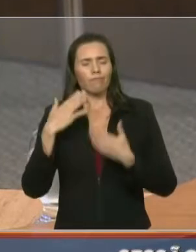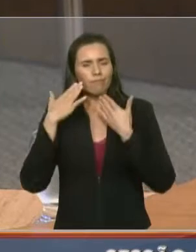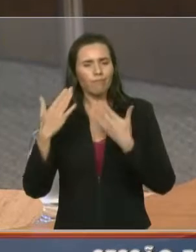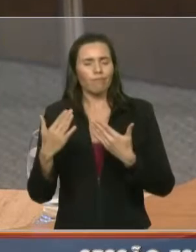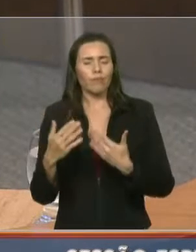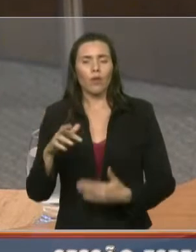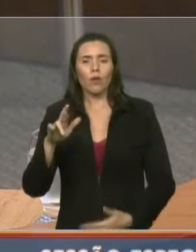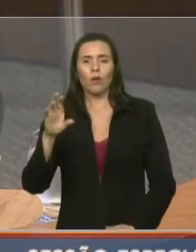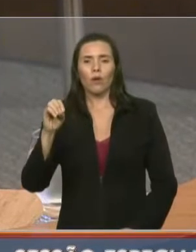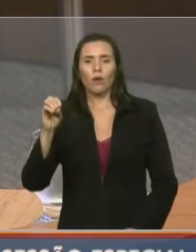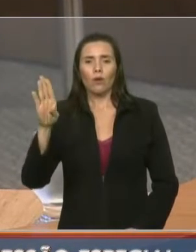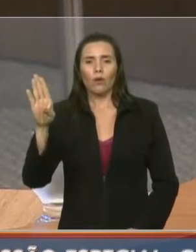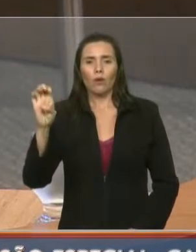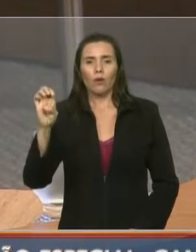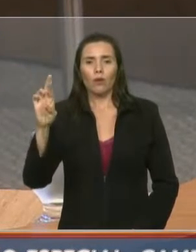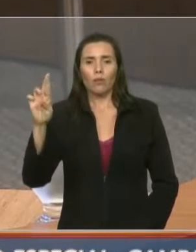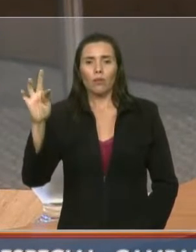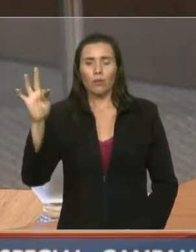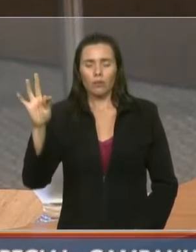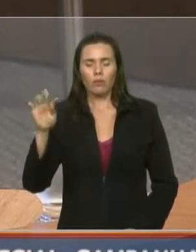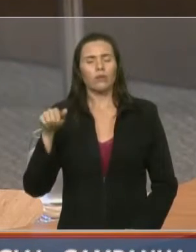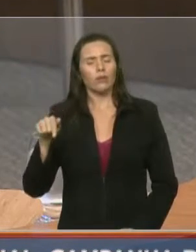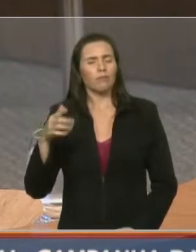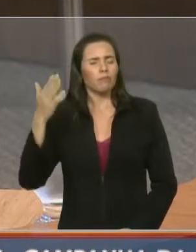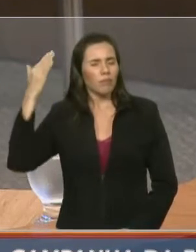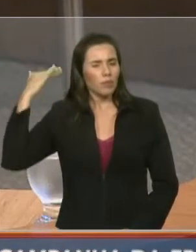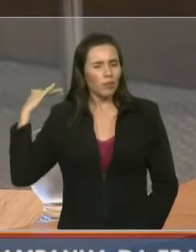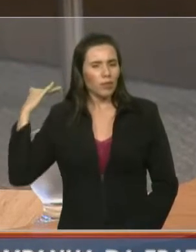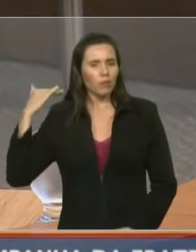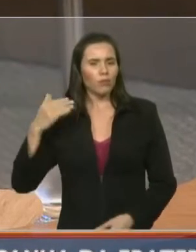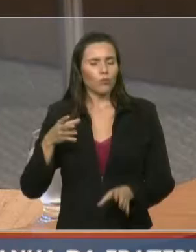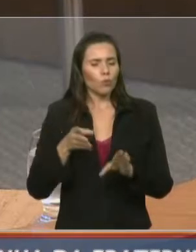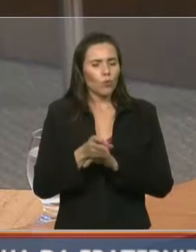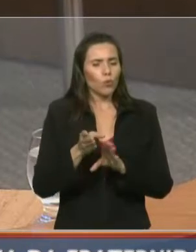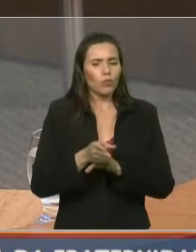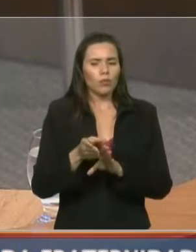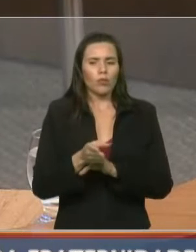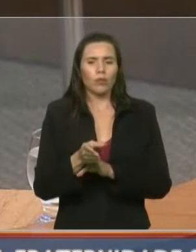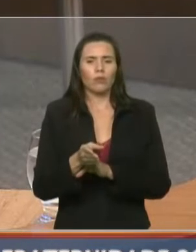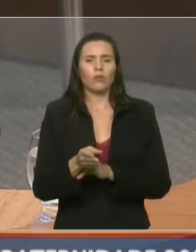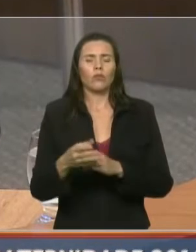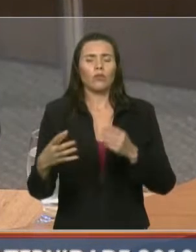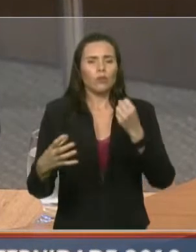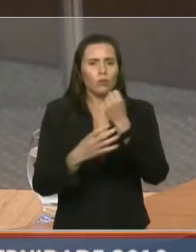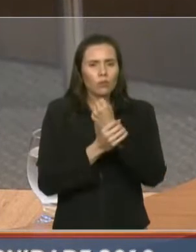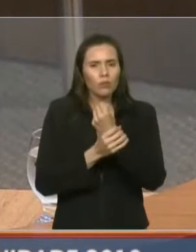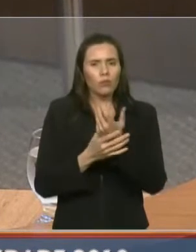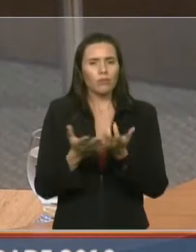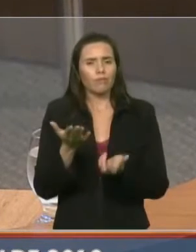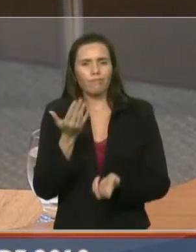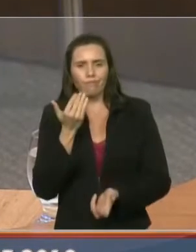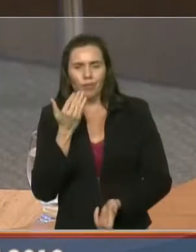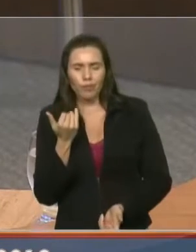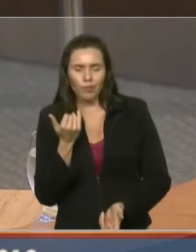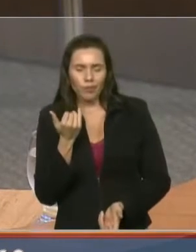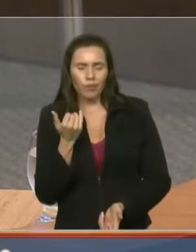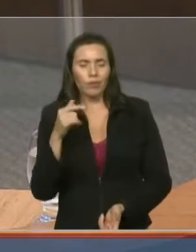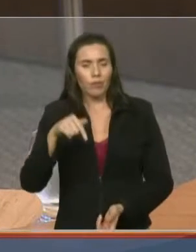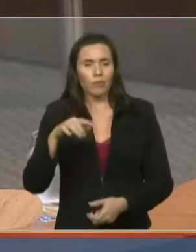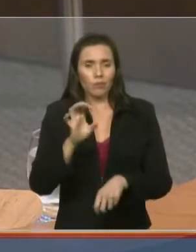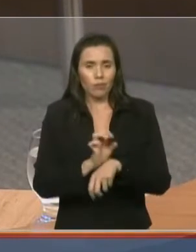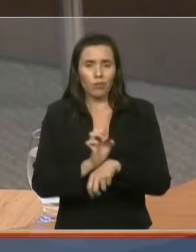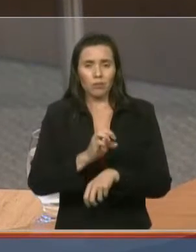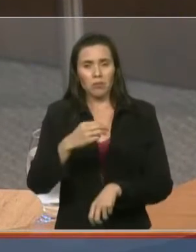à frente, não sei se ainda está, do Conselho, do CONSEA do Maranhão, o Conselho de Segurança Alimentar e Nutricional do Estado